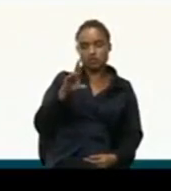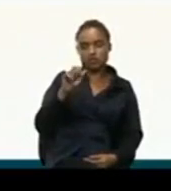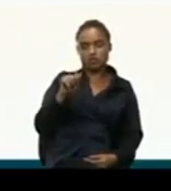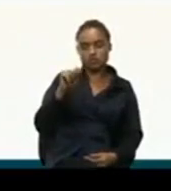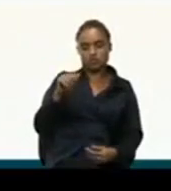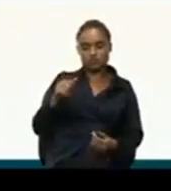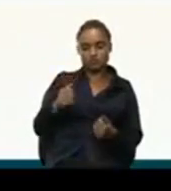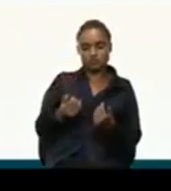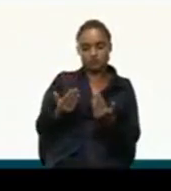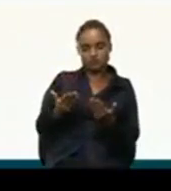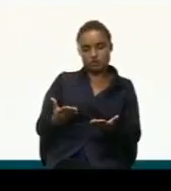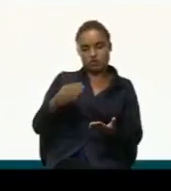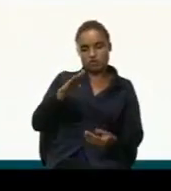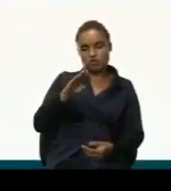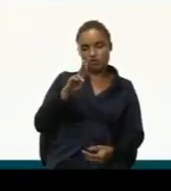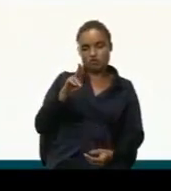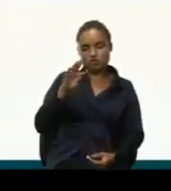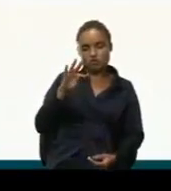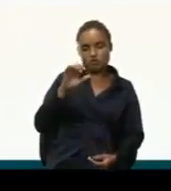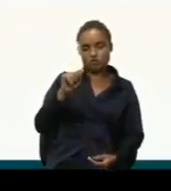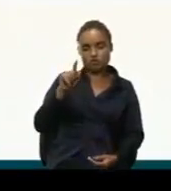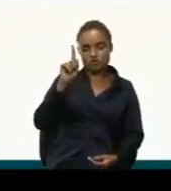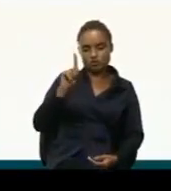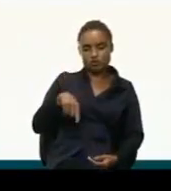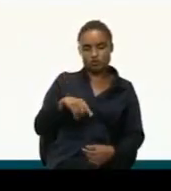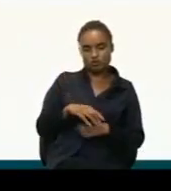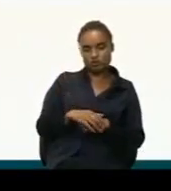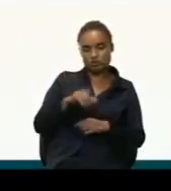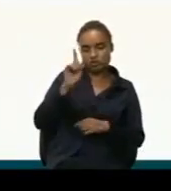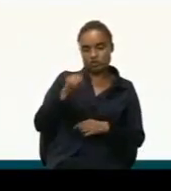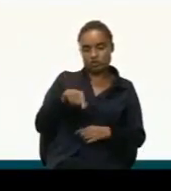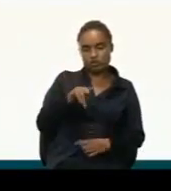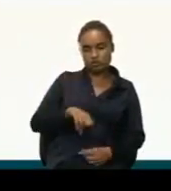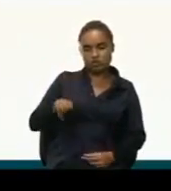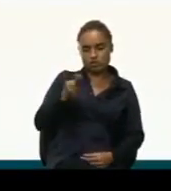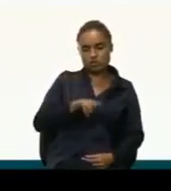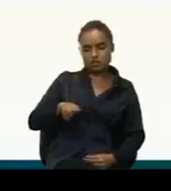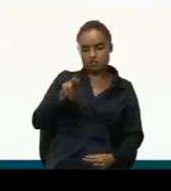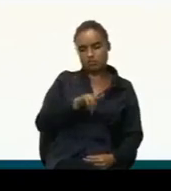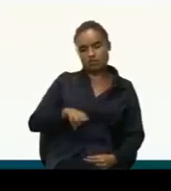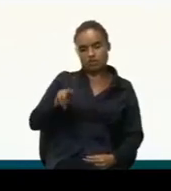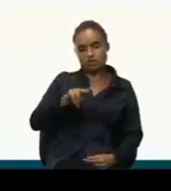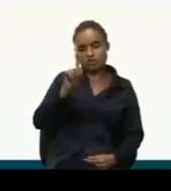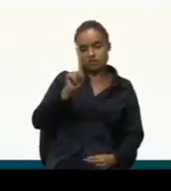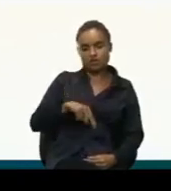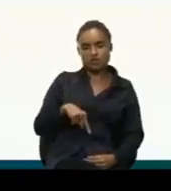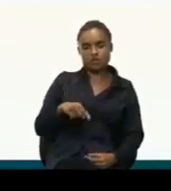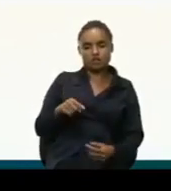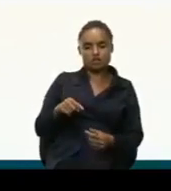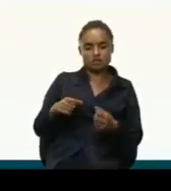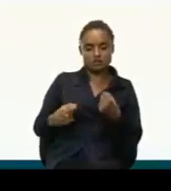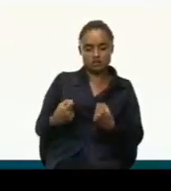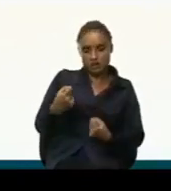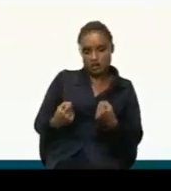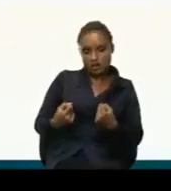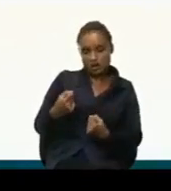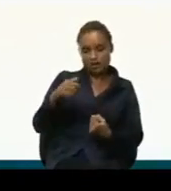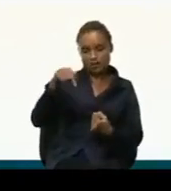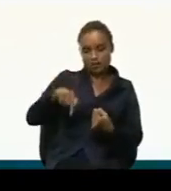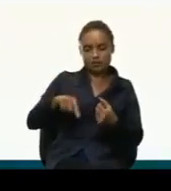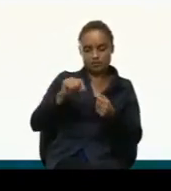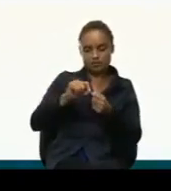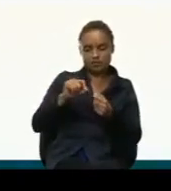ficava armazenamento da tubulação, a ser utilizada no trecho, um caminhão onde ele fazia esse percurso